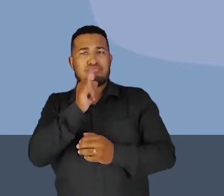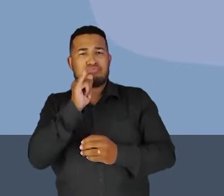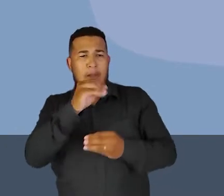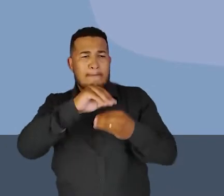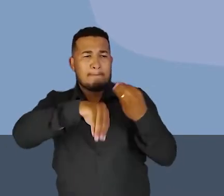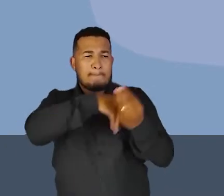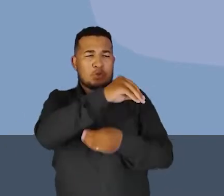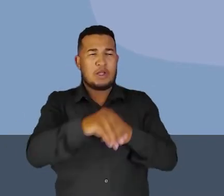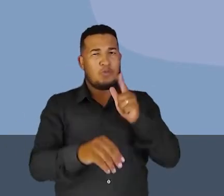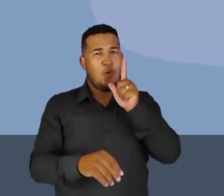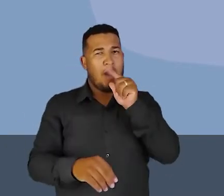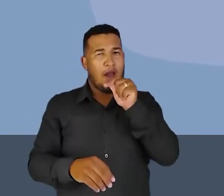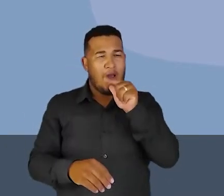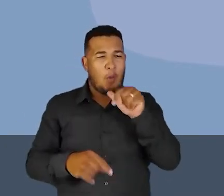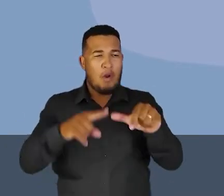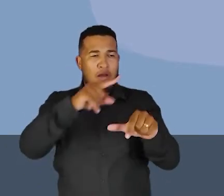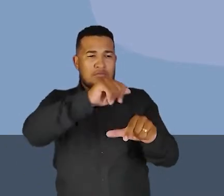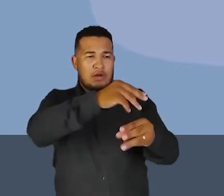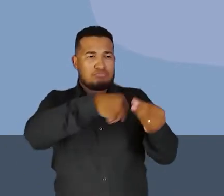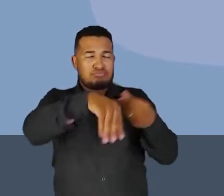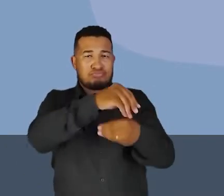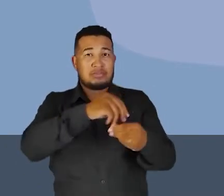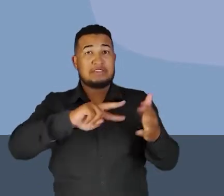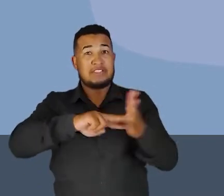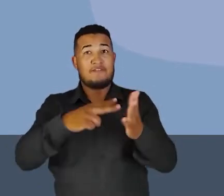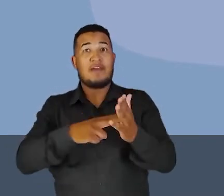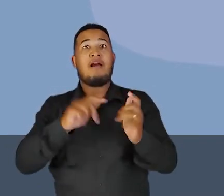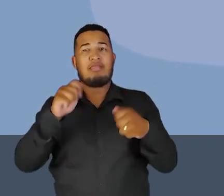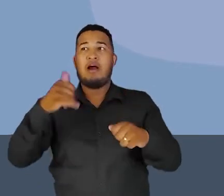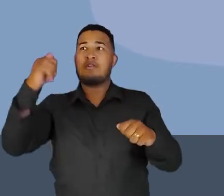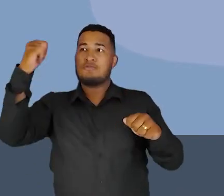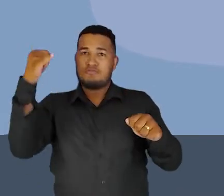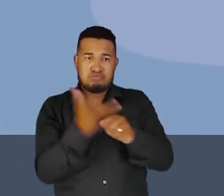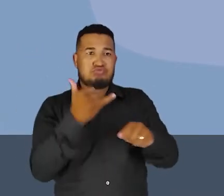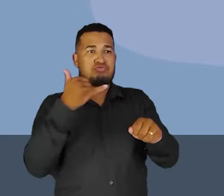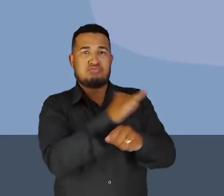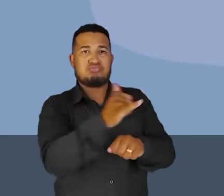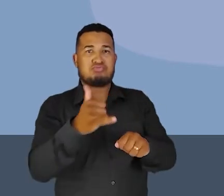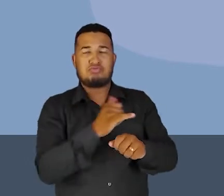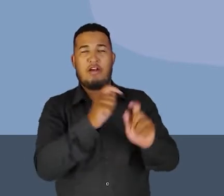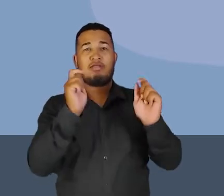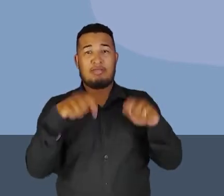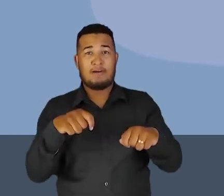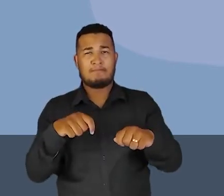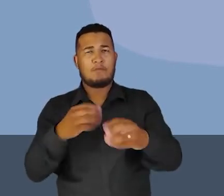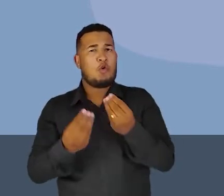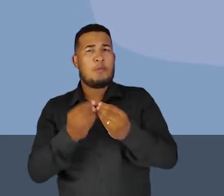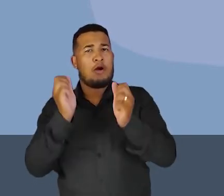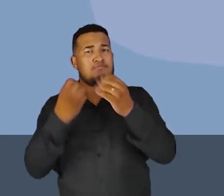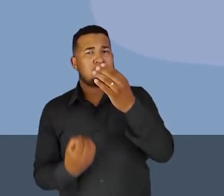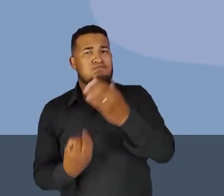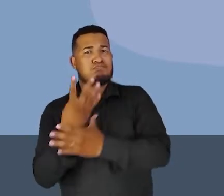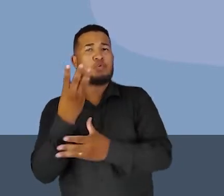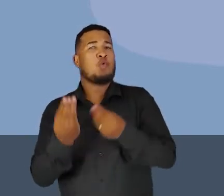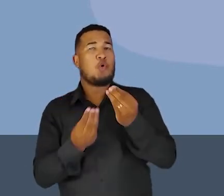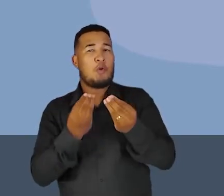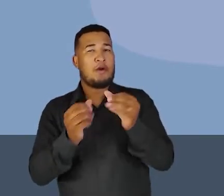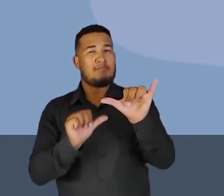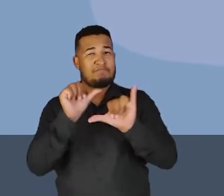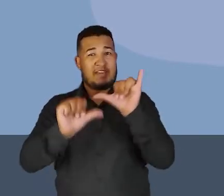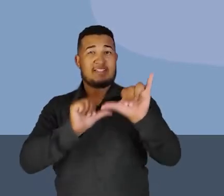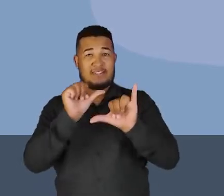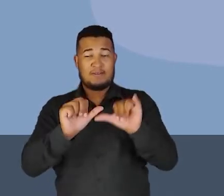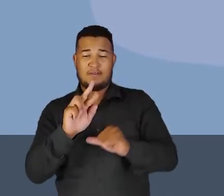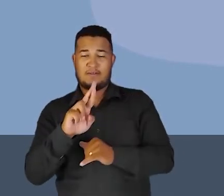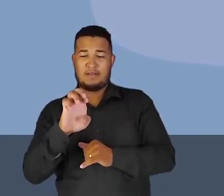solução aquosa ou fundidos. E o que é mais bacana, podem ser originados através de uma reação que ocorre entre